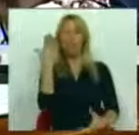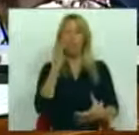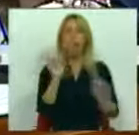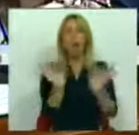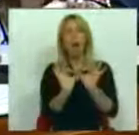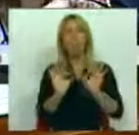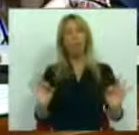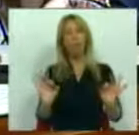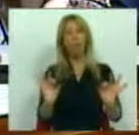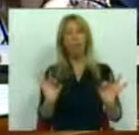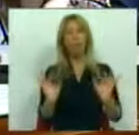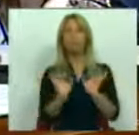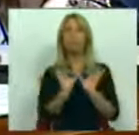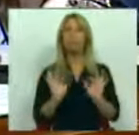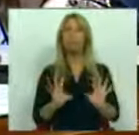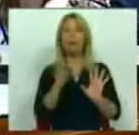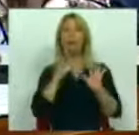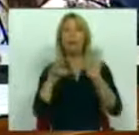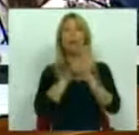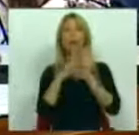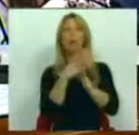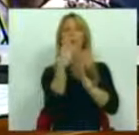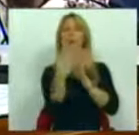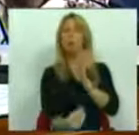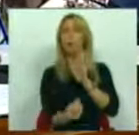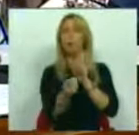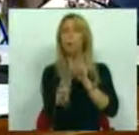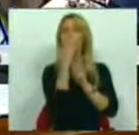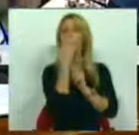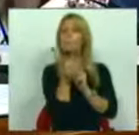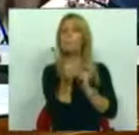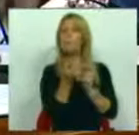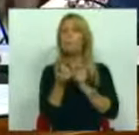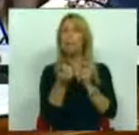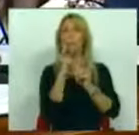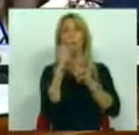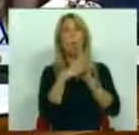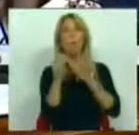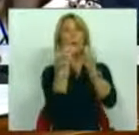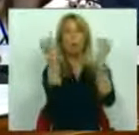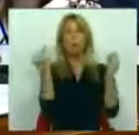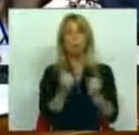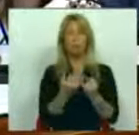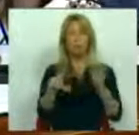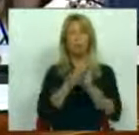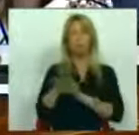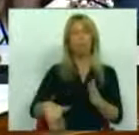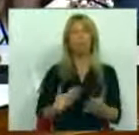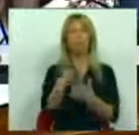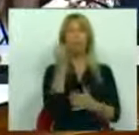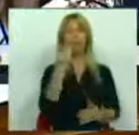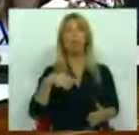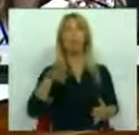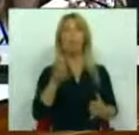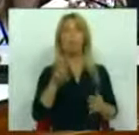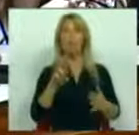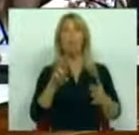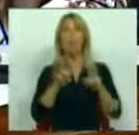aperfeiçoada aproximação à lei modelo, ao paradigma internacional, a lei modelo proposta pela Comissão das Nações Unidas,